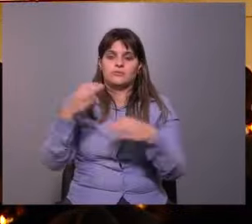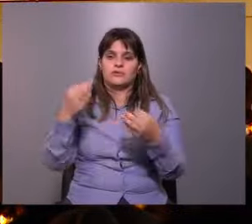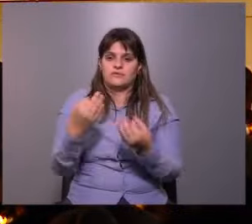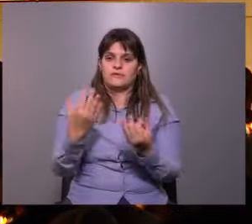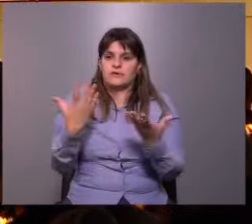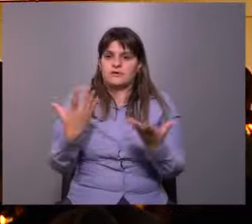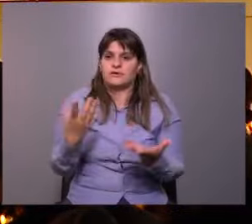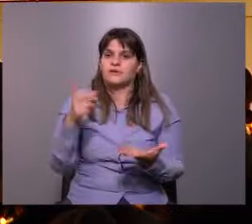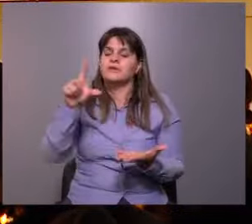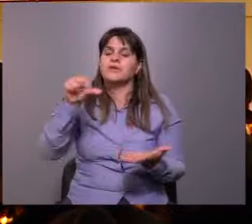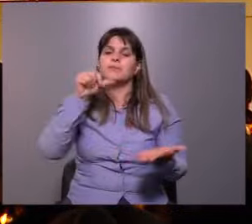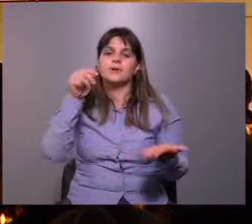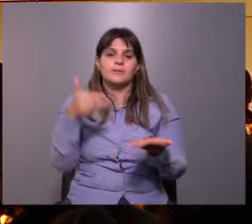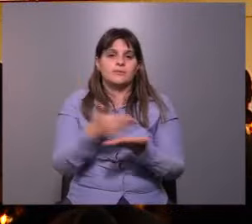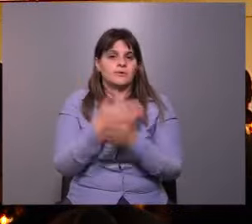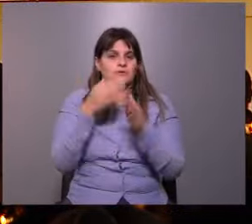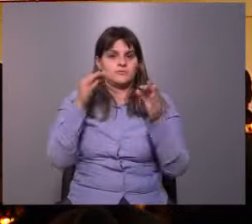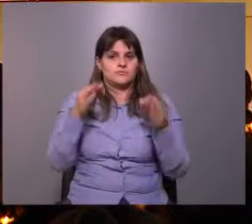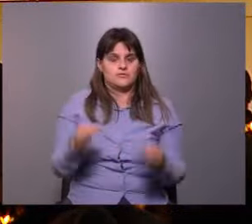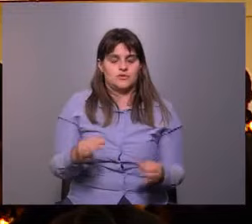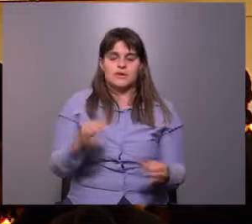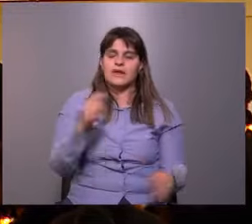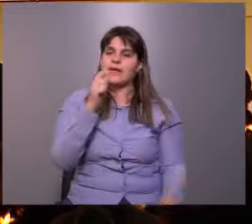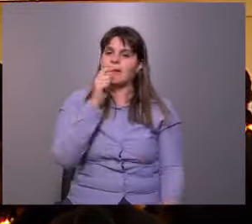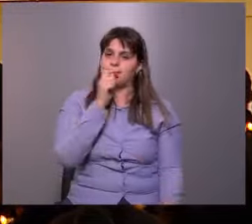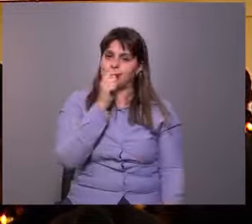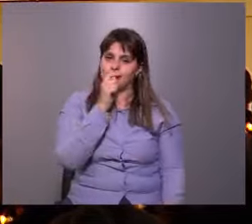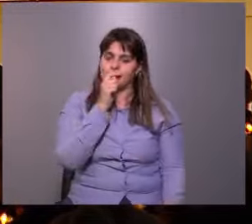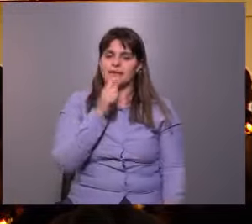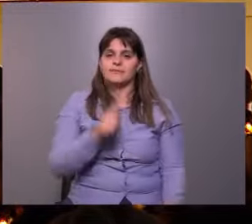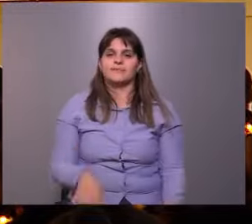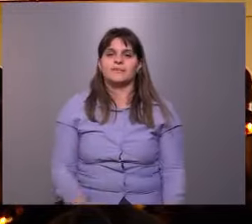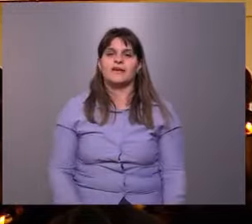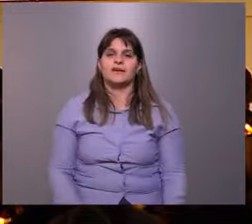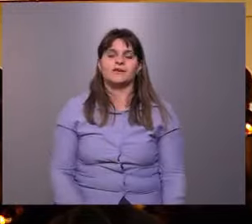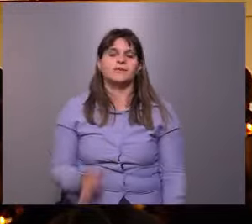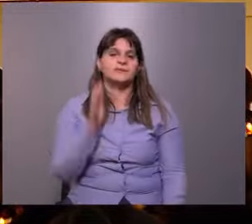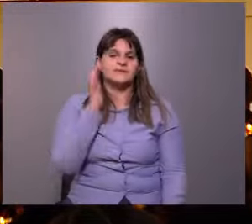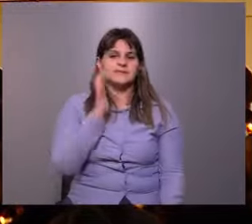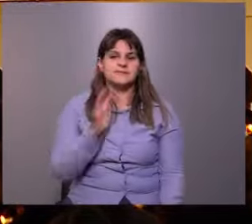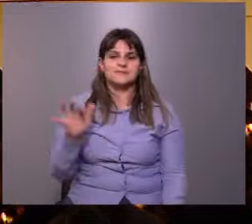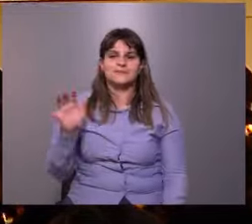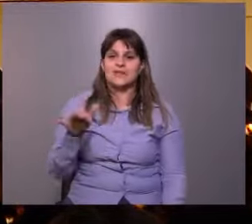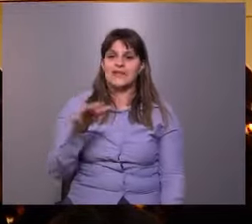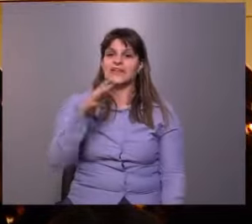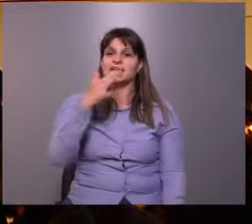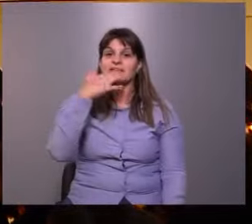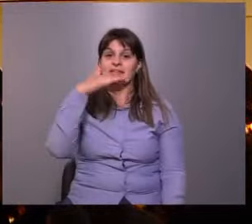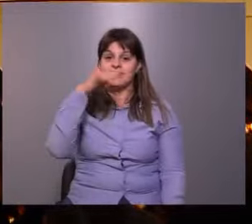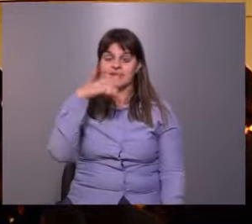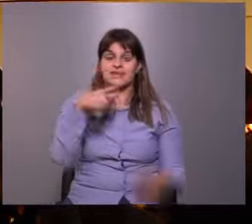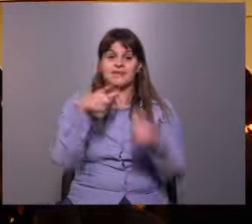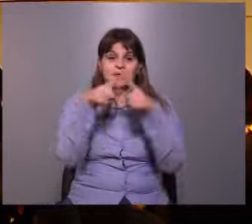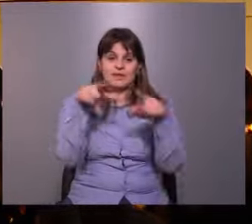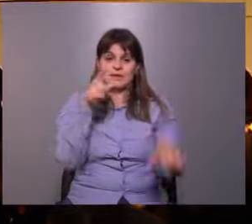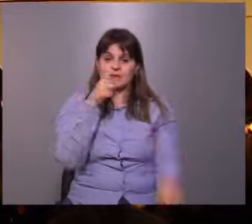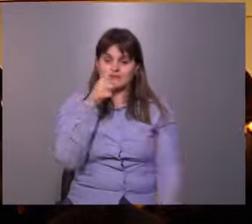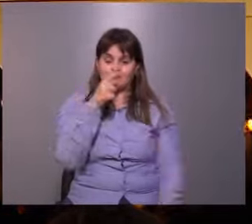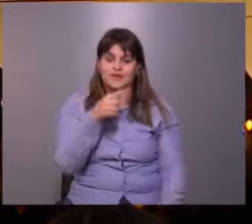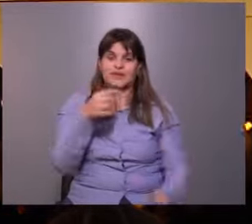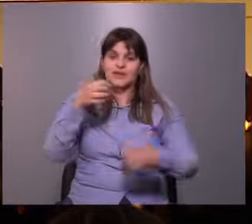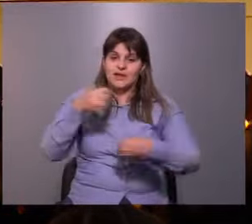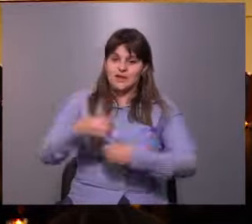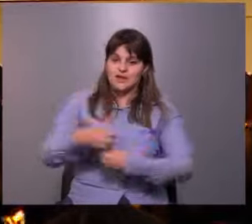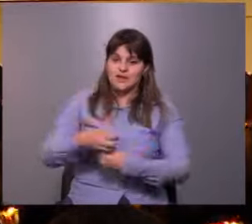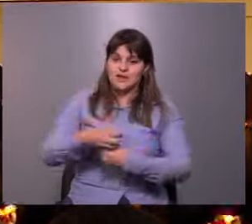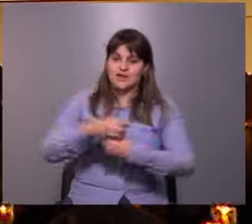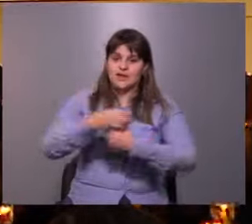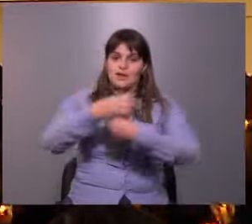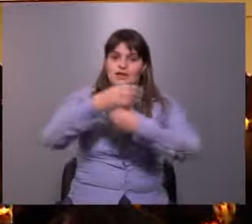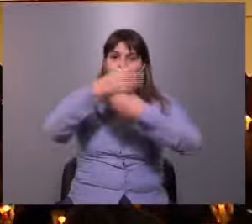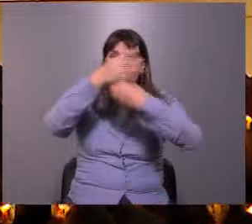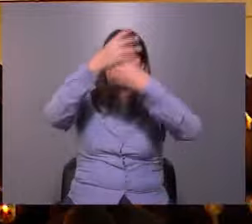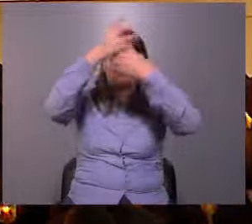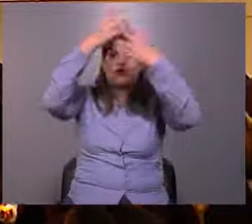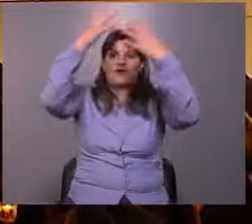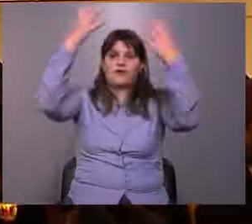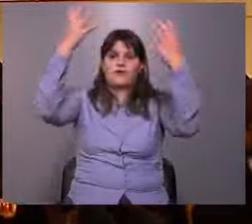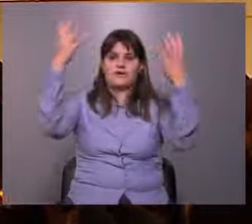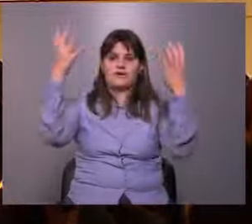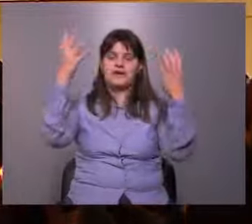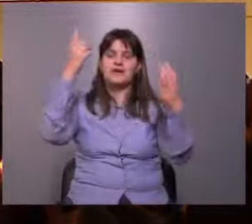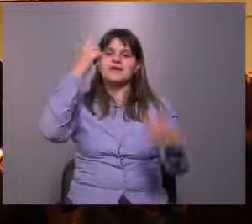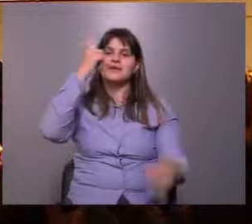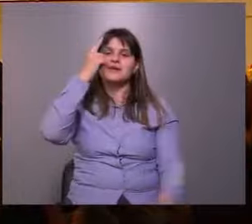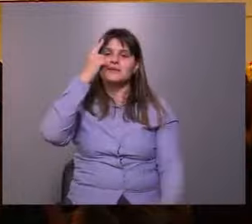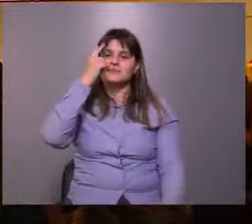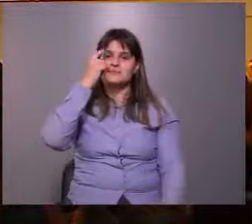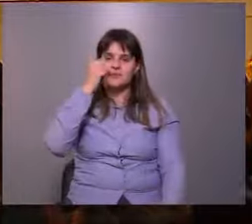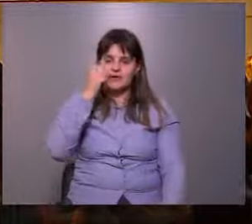Ave Maria, cheia de graça, o Senhor é convosco. Bendita sois vós entre as mulheres e bendito é o fruto do vosso ventre,